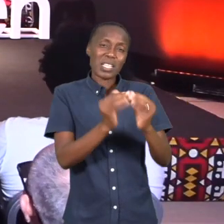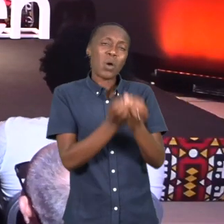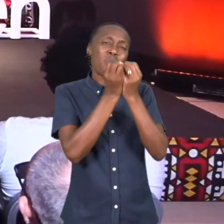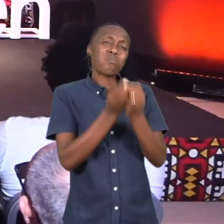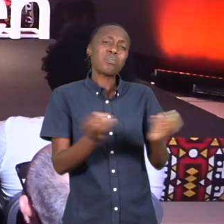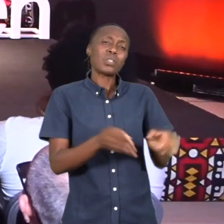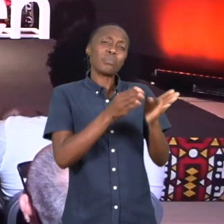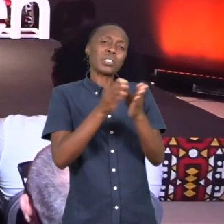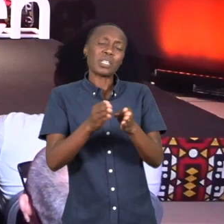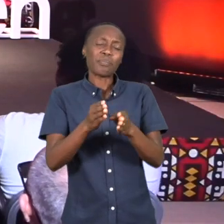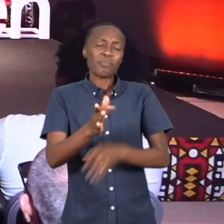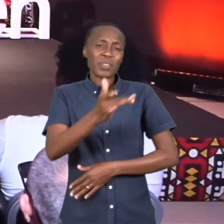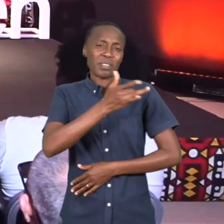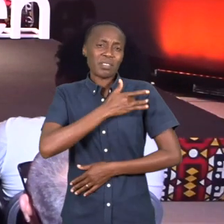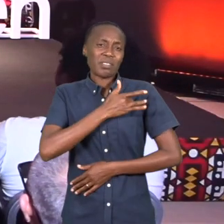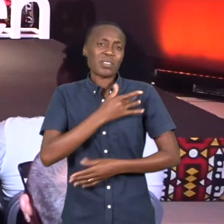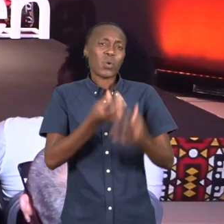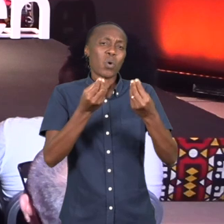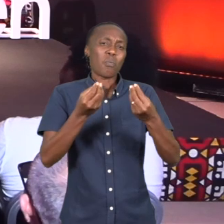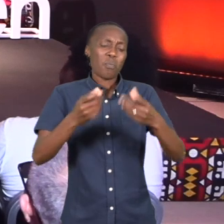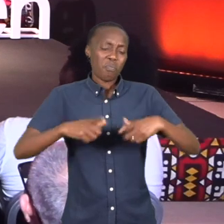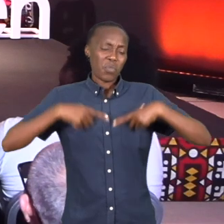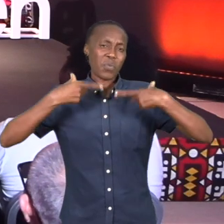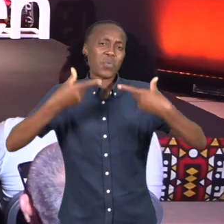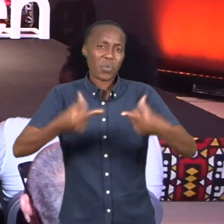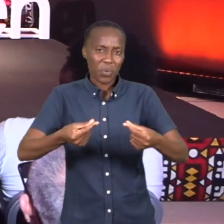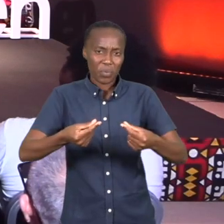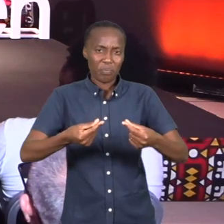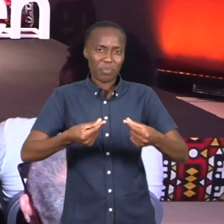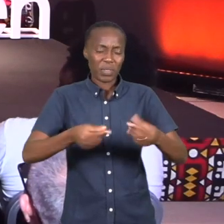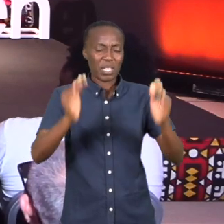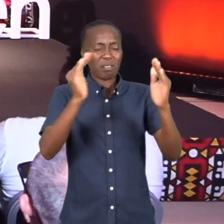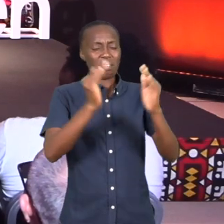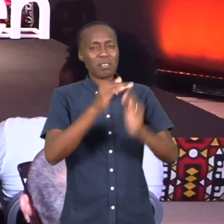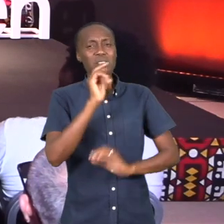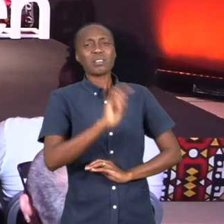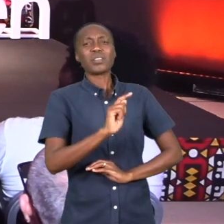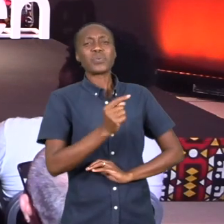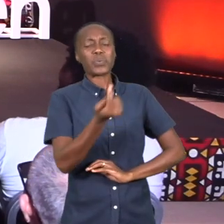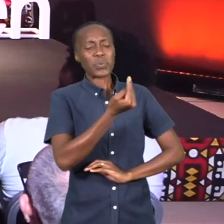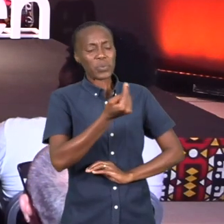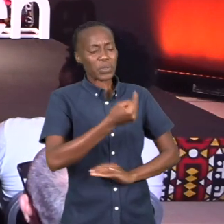com todo o potencial e toda a força de vontade que são sugados dentro de cozinhas?